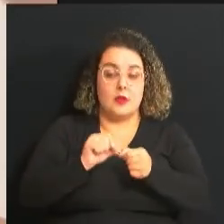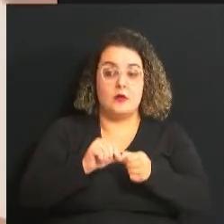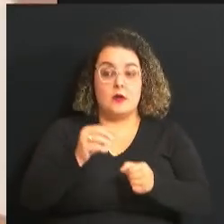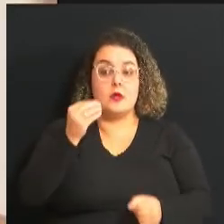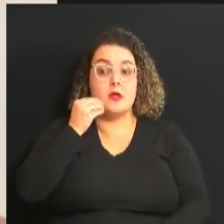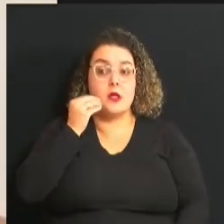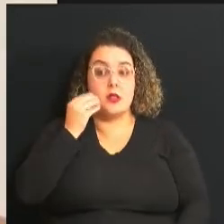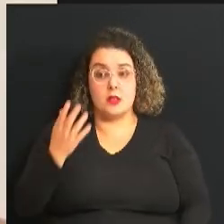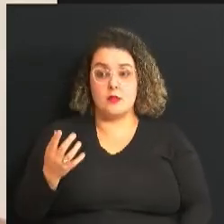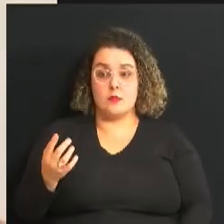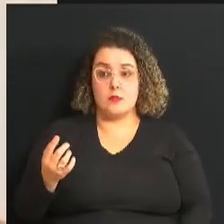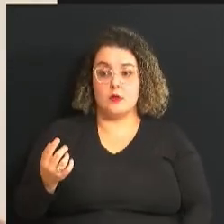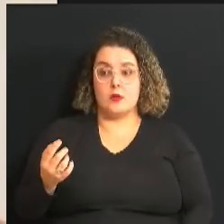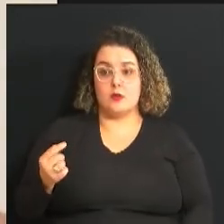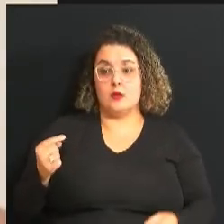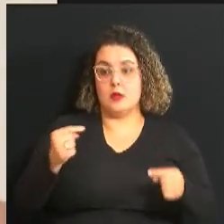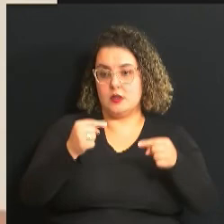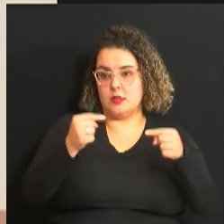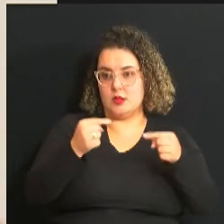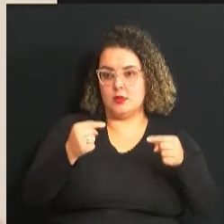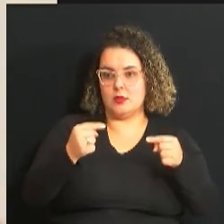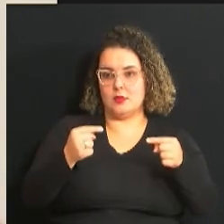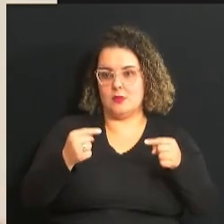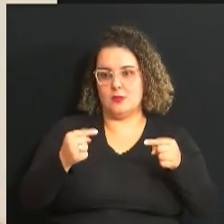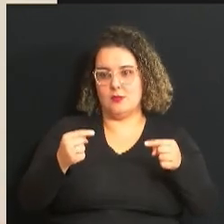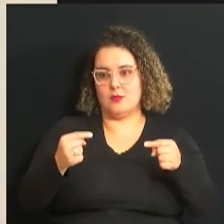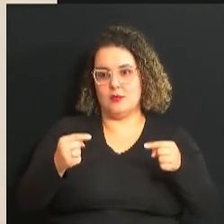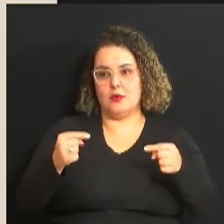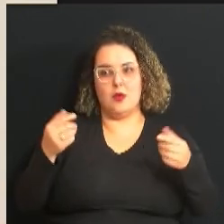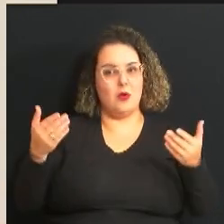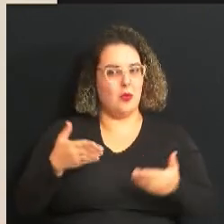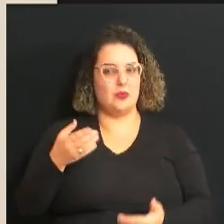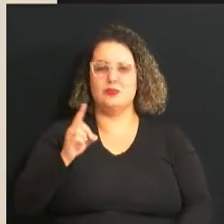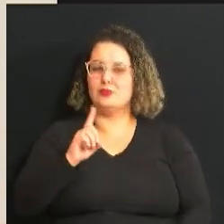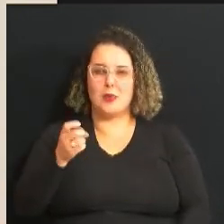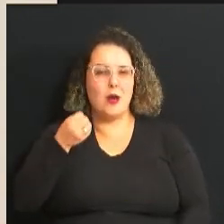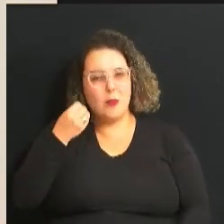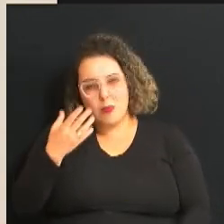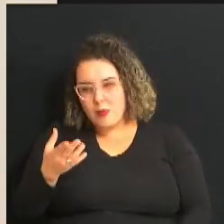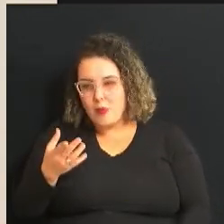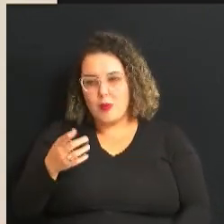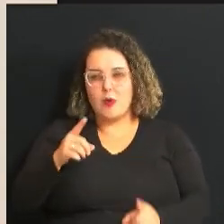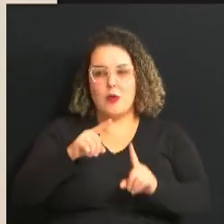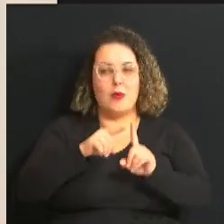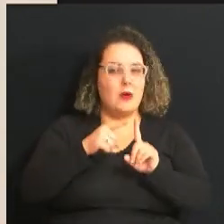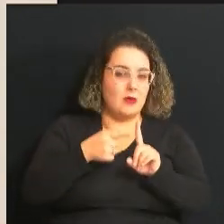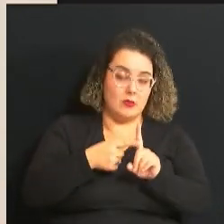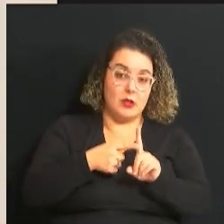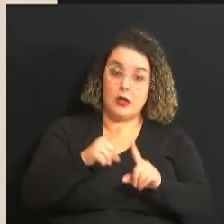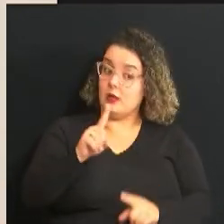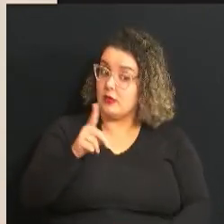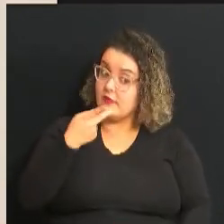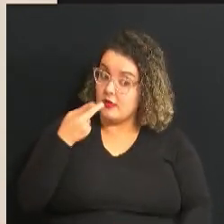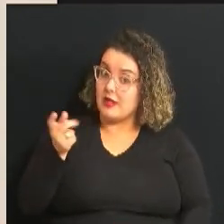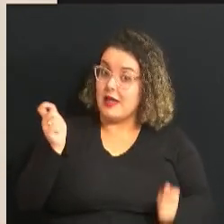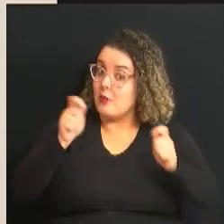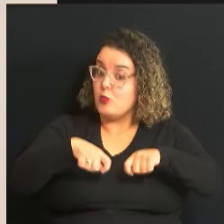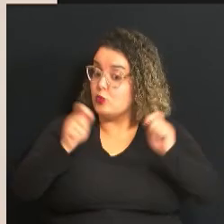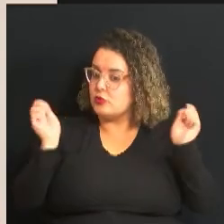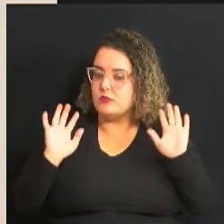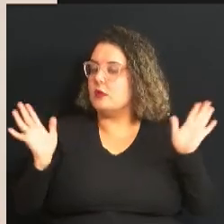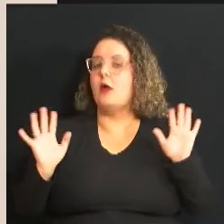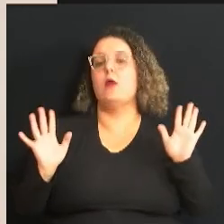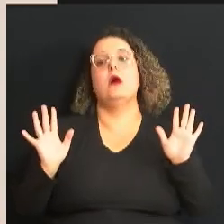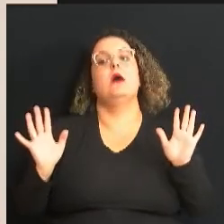dê negativo hoje, significa hoje não está um bom dia para engravidar. Ele não está dizendo que é impossível engravidar, ele está dizendo que não é o melhor dia para